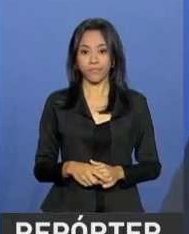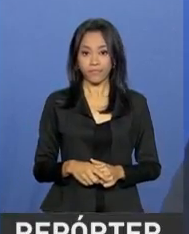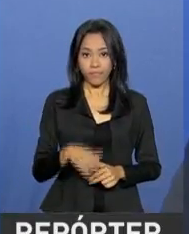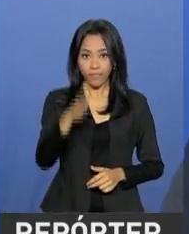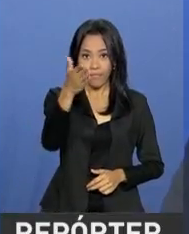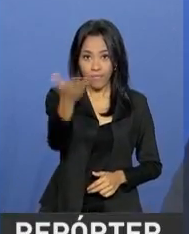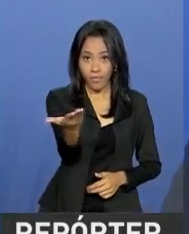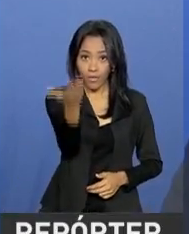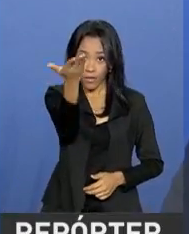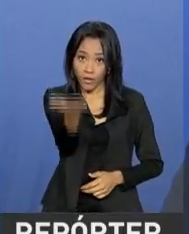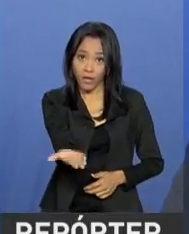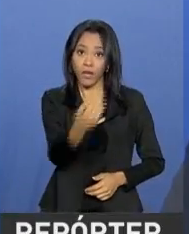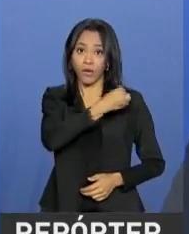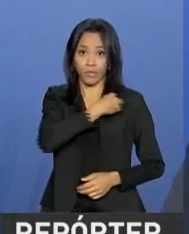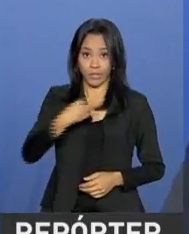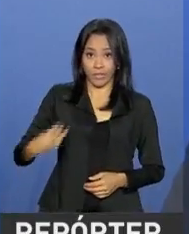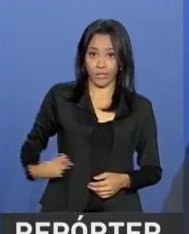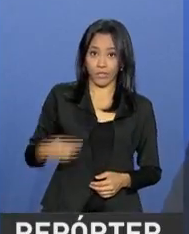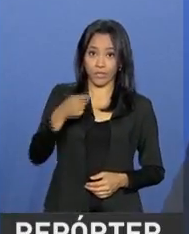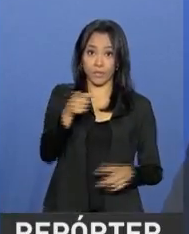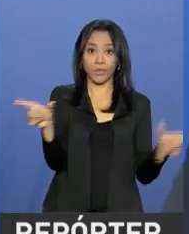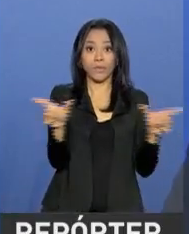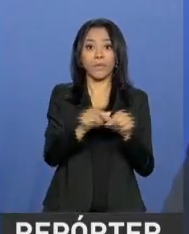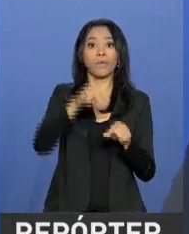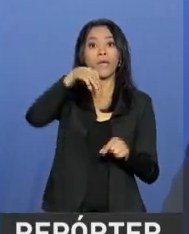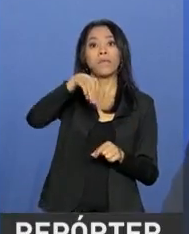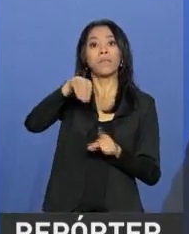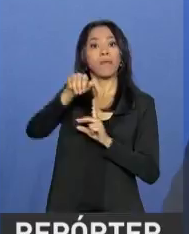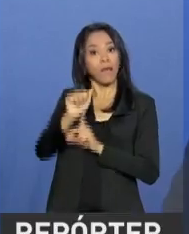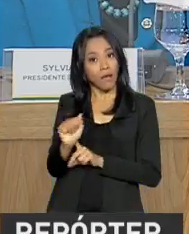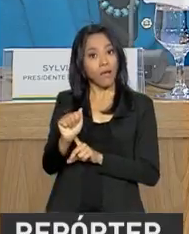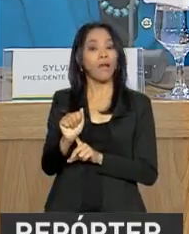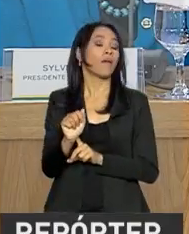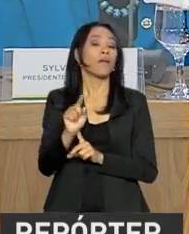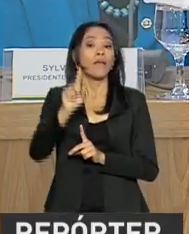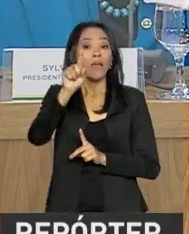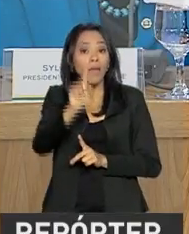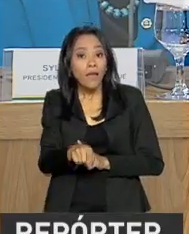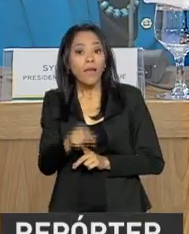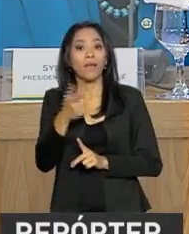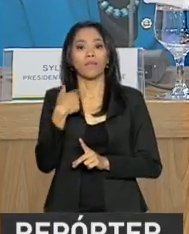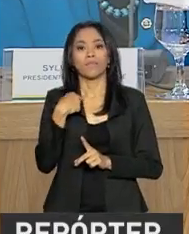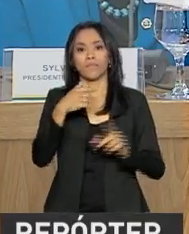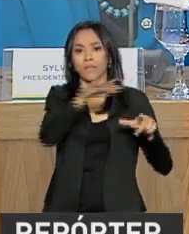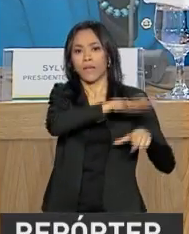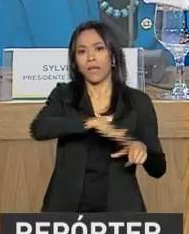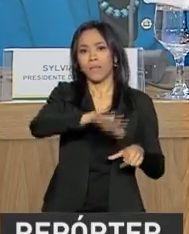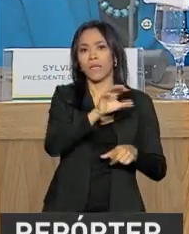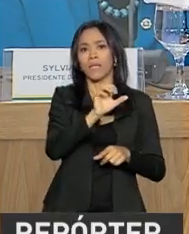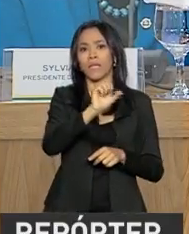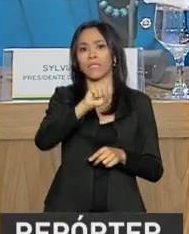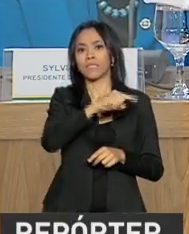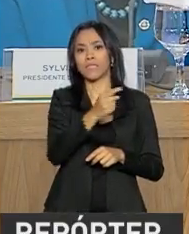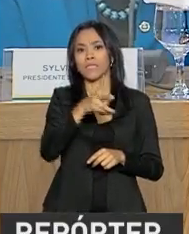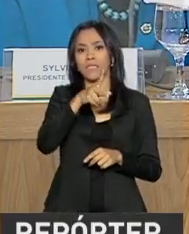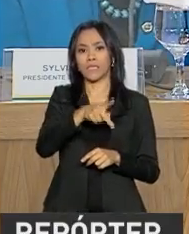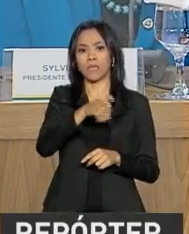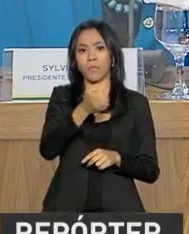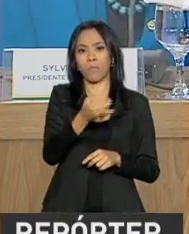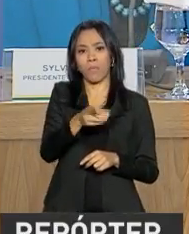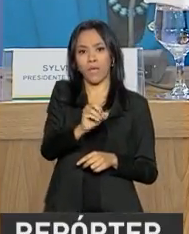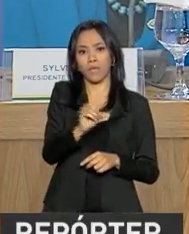ministro do meio ambiente sarney filho anunciou grandes áreas de proteção nos arquipélagos de são pedro e são paulo em